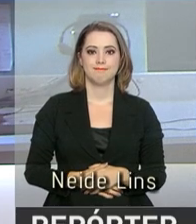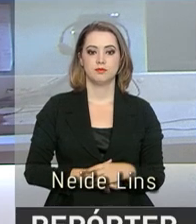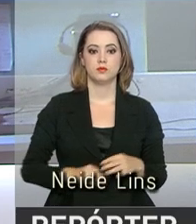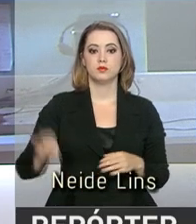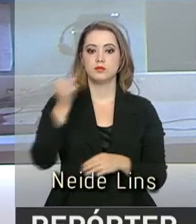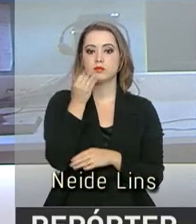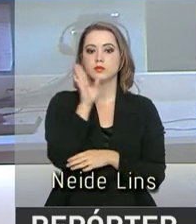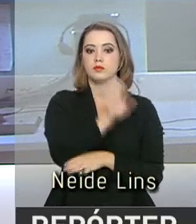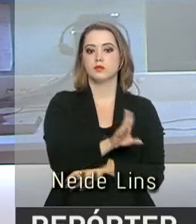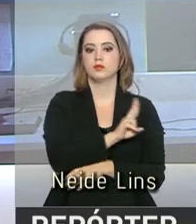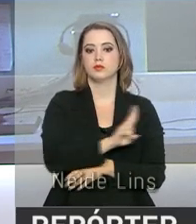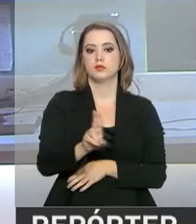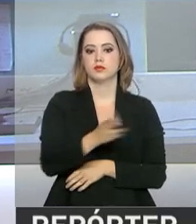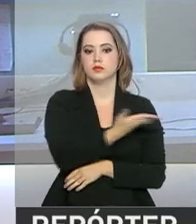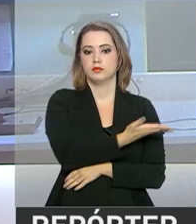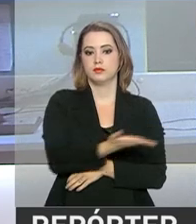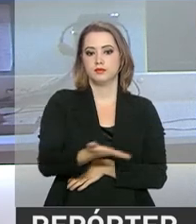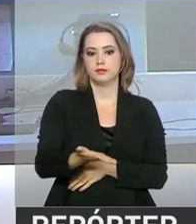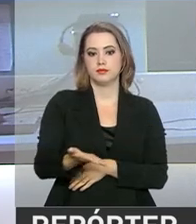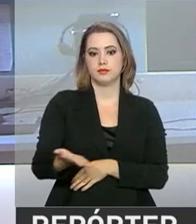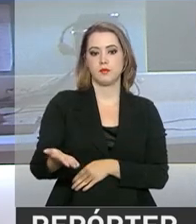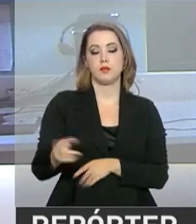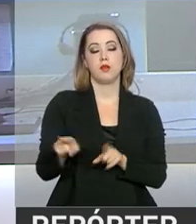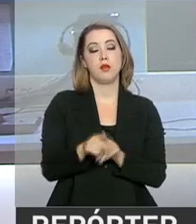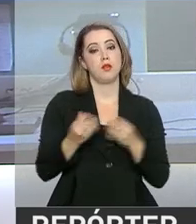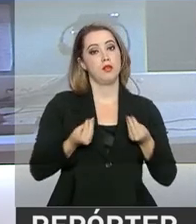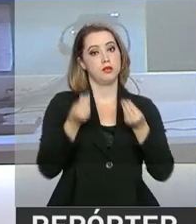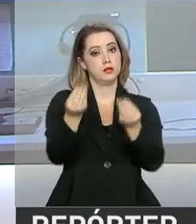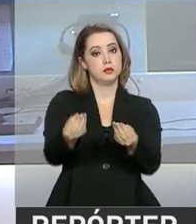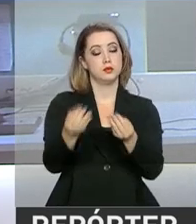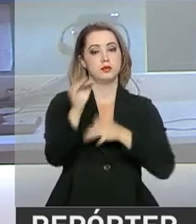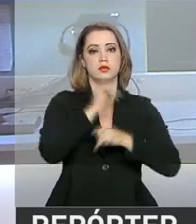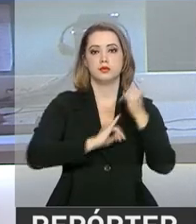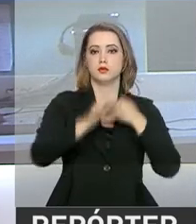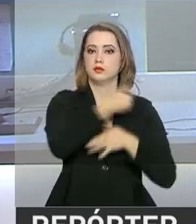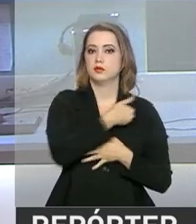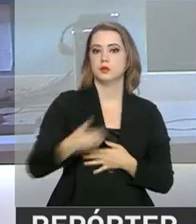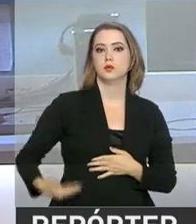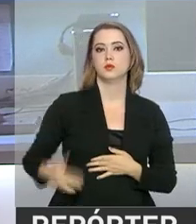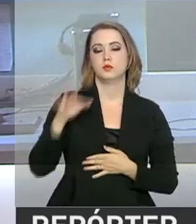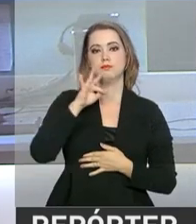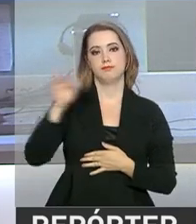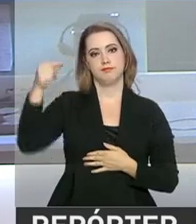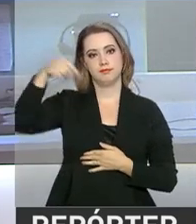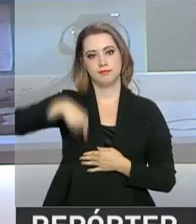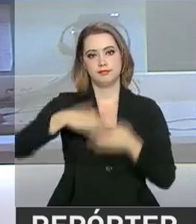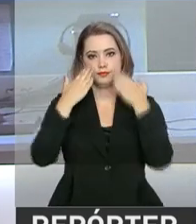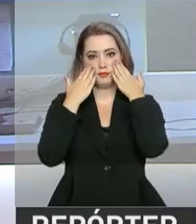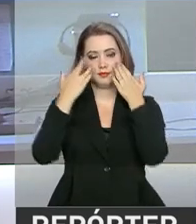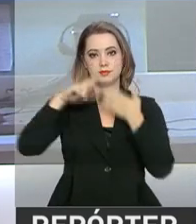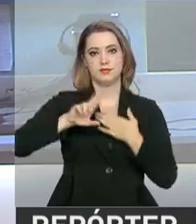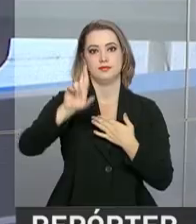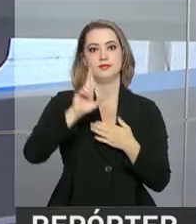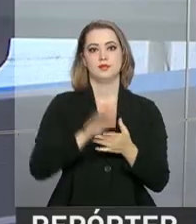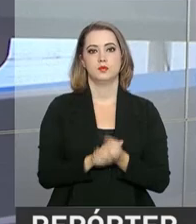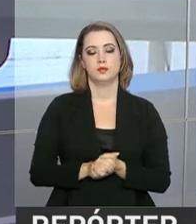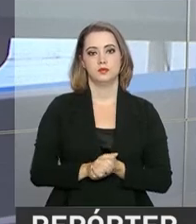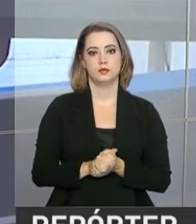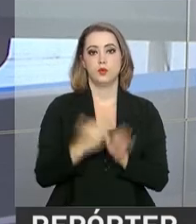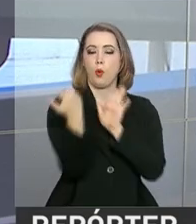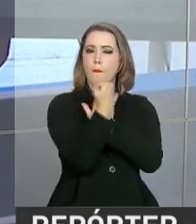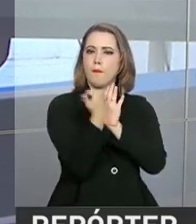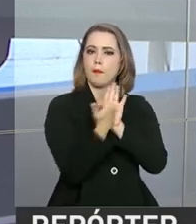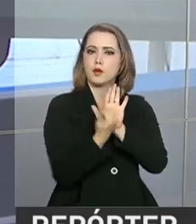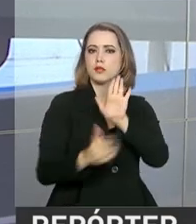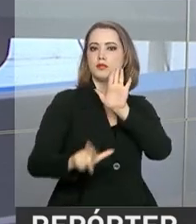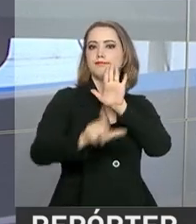Olá, boa tarde. Eu sou José Luiz Filho e a partir de agora trago para você as notícias do governo federal aqui no Repórter NBR. Um